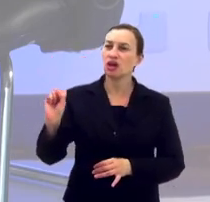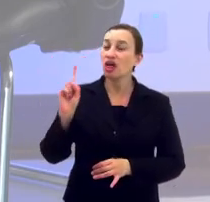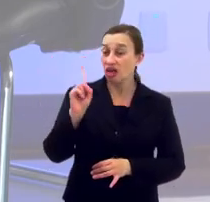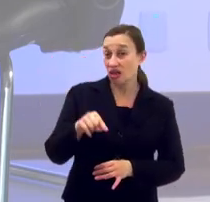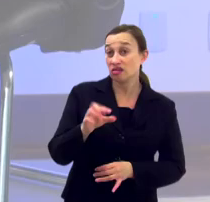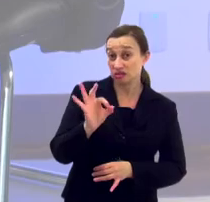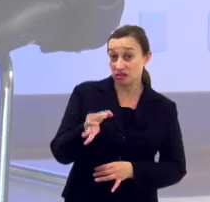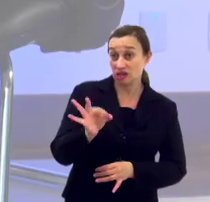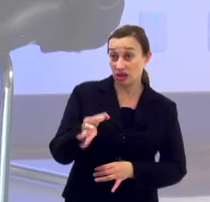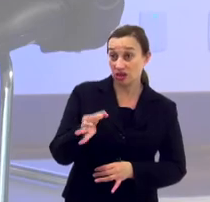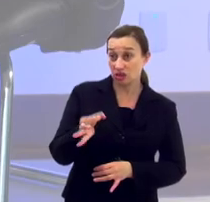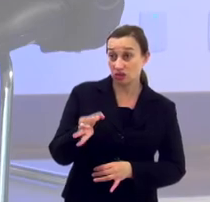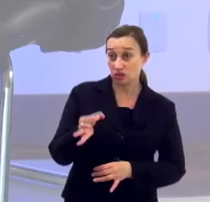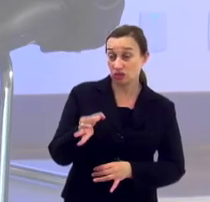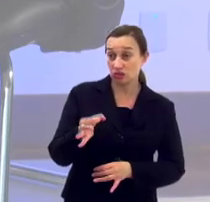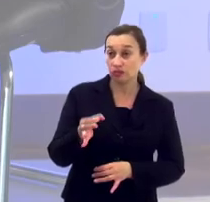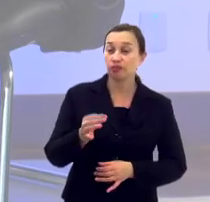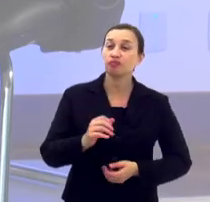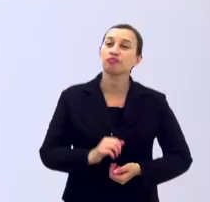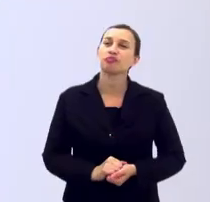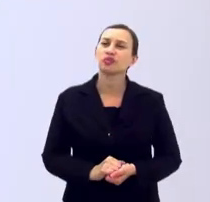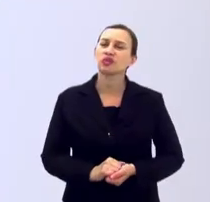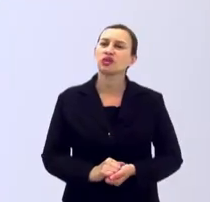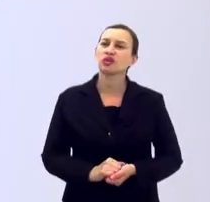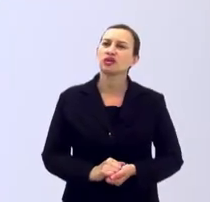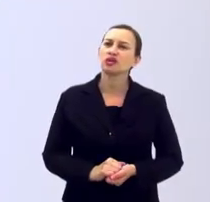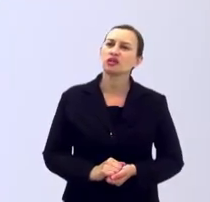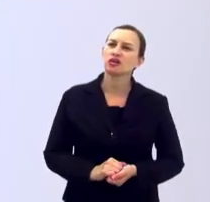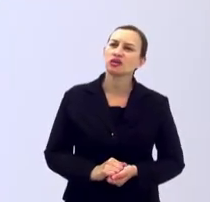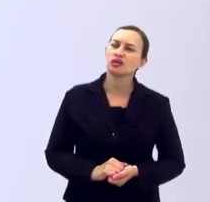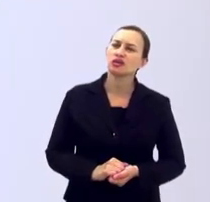Isso é um fato, é conhecido como o povo do livro.